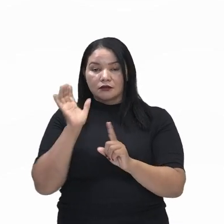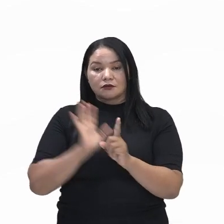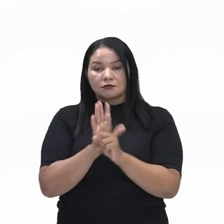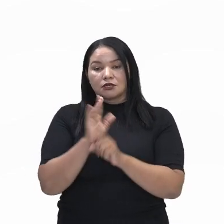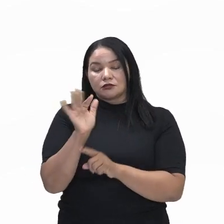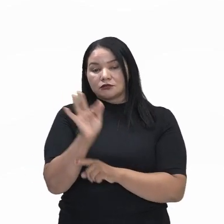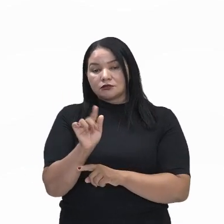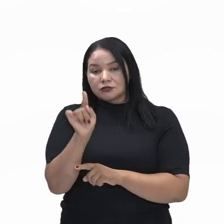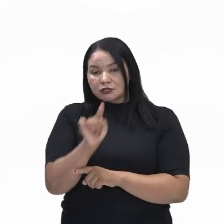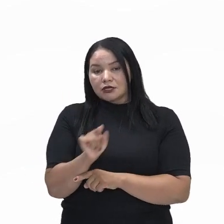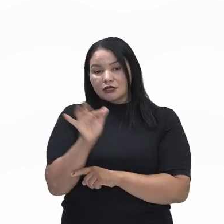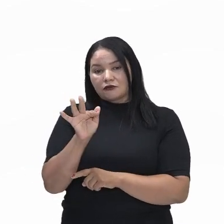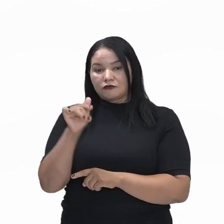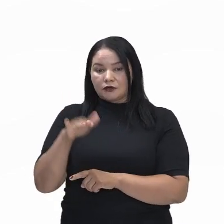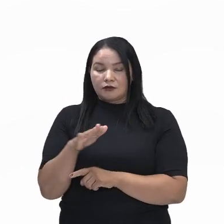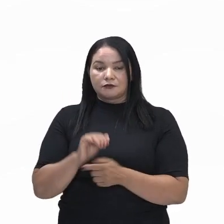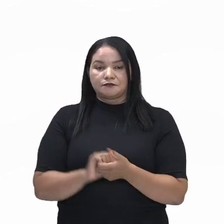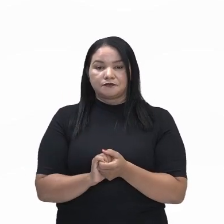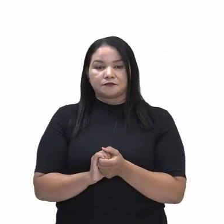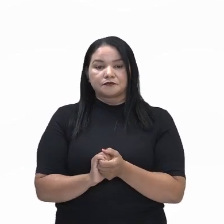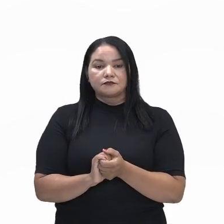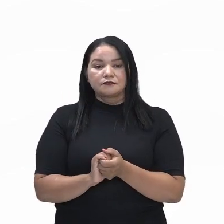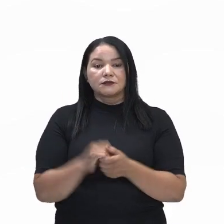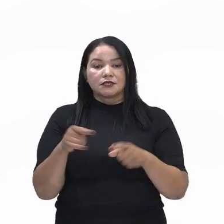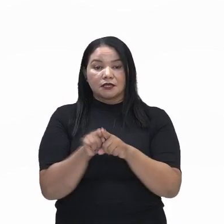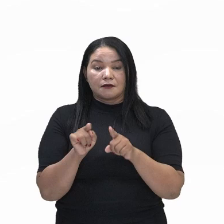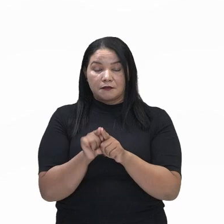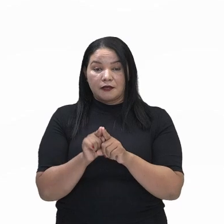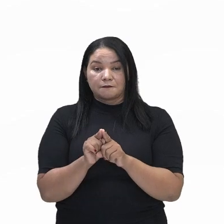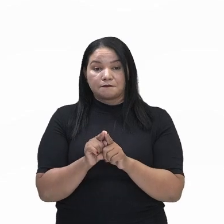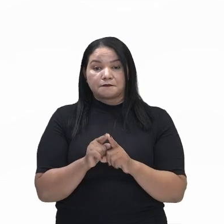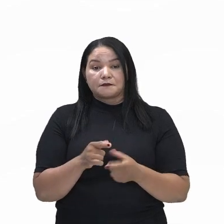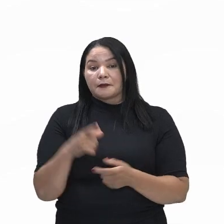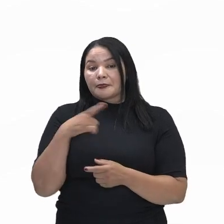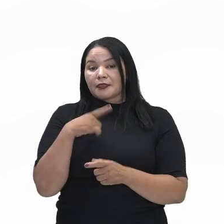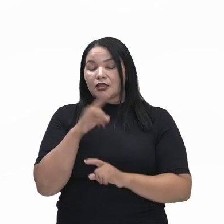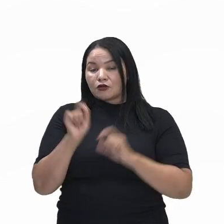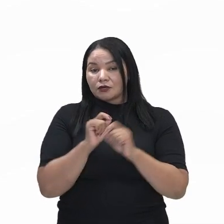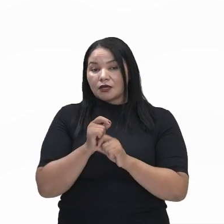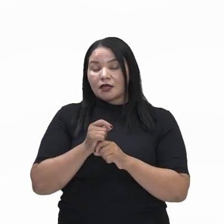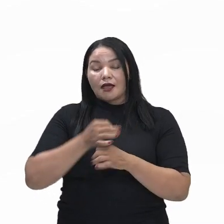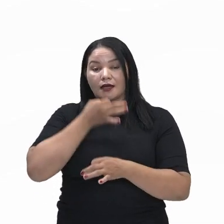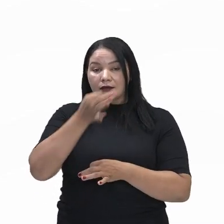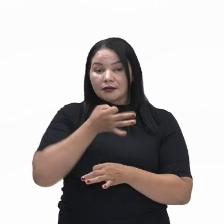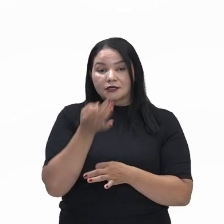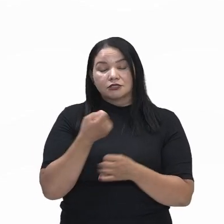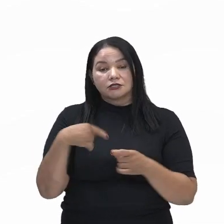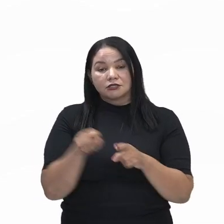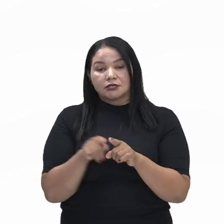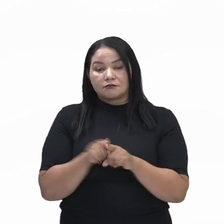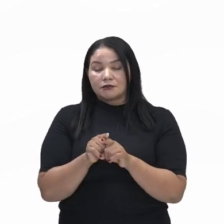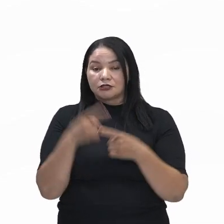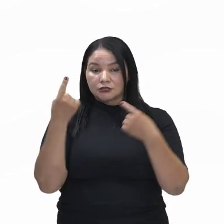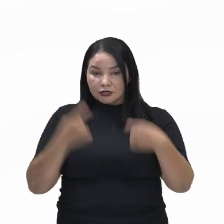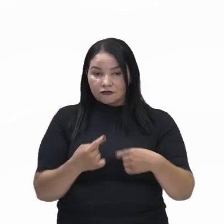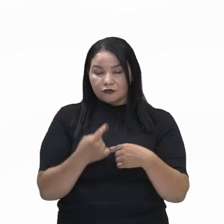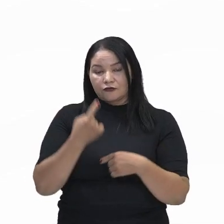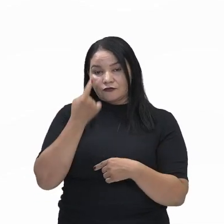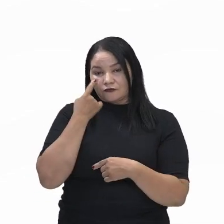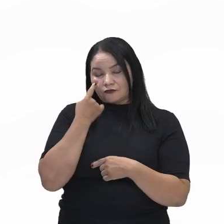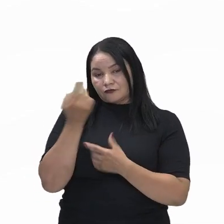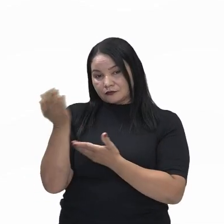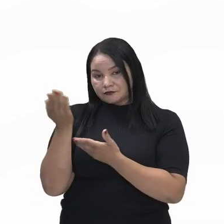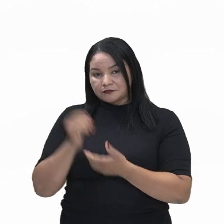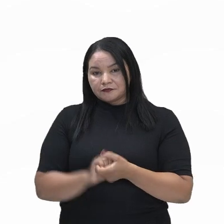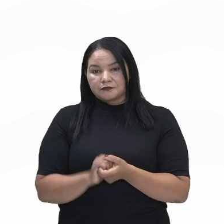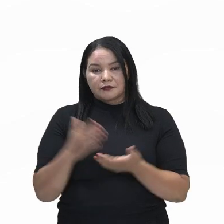Manaus, certo? E essa Zona Franca também haverá críticas e desafios que devem ser observados, como, por